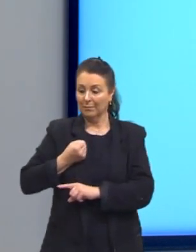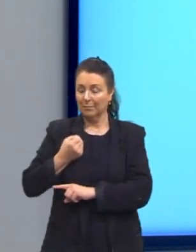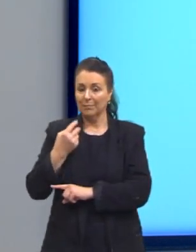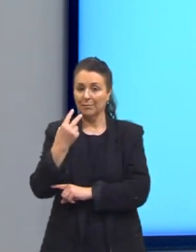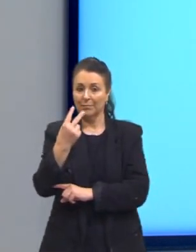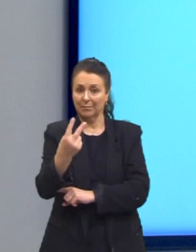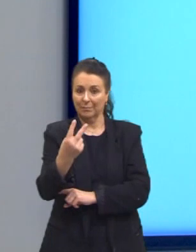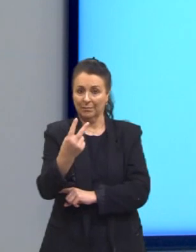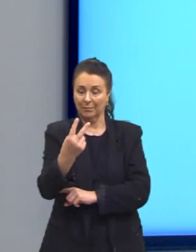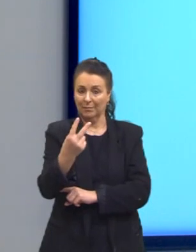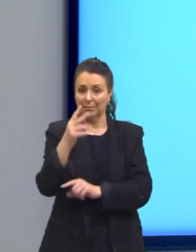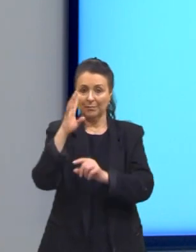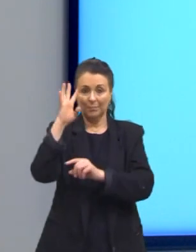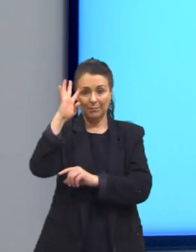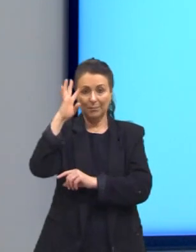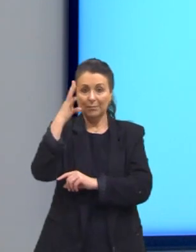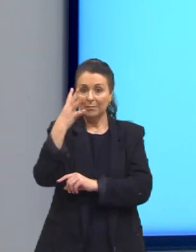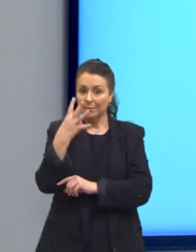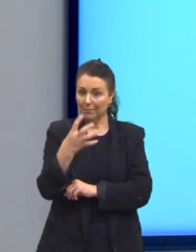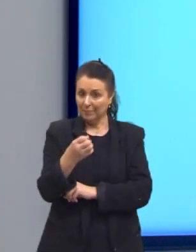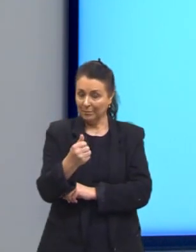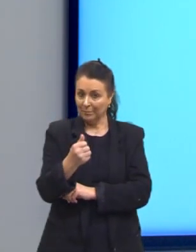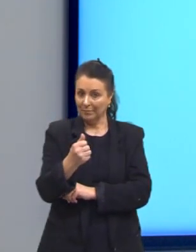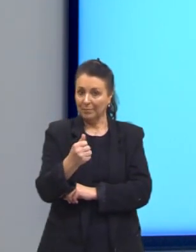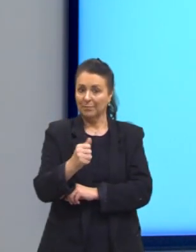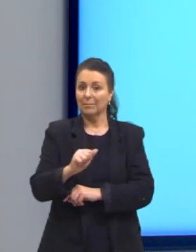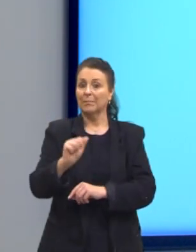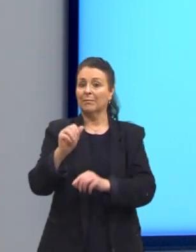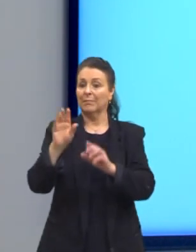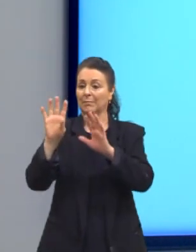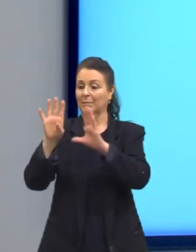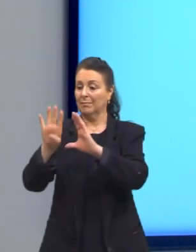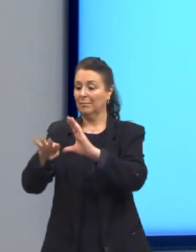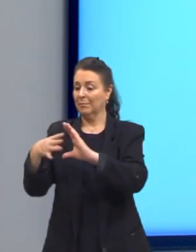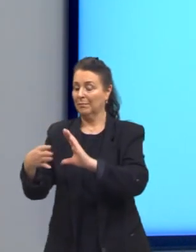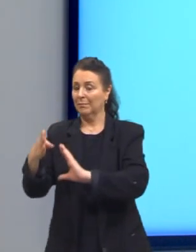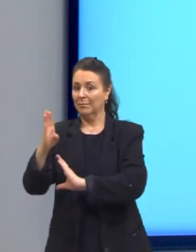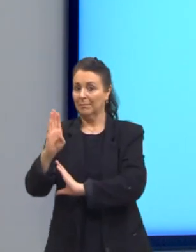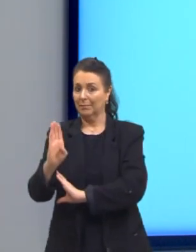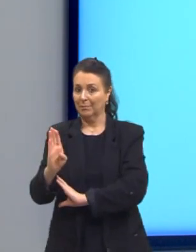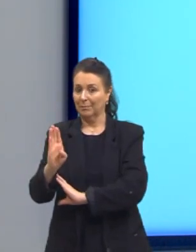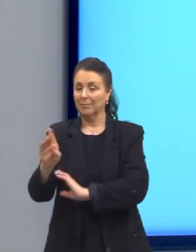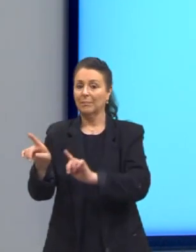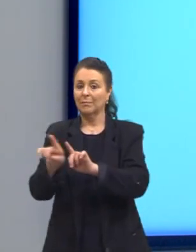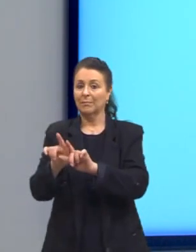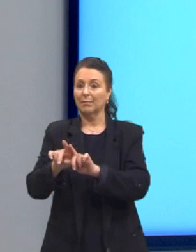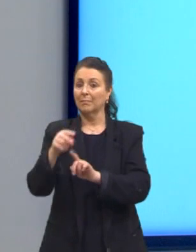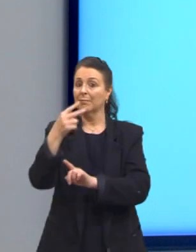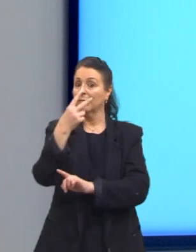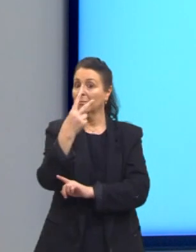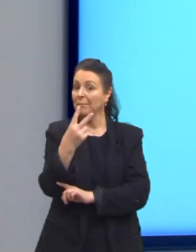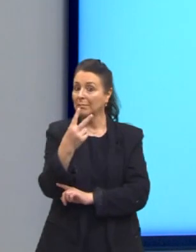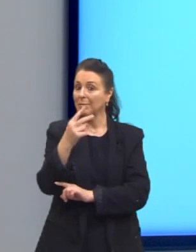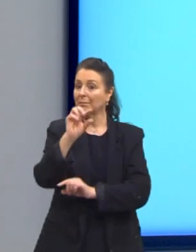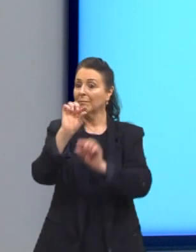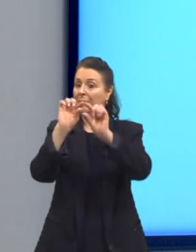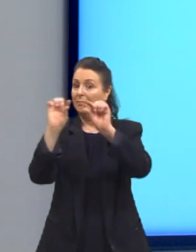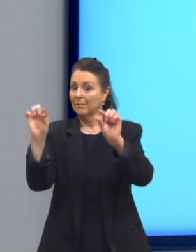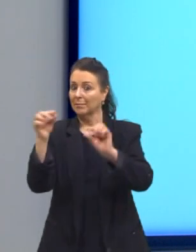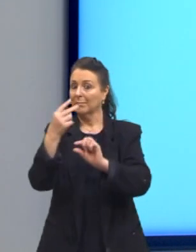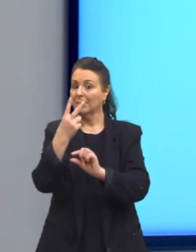o resultado que é que nós vamos chamar de matriz b ela vai ter também duas linhas duas colunas